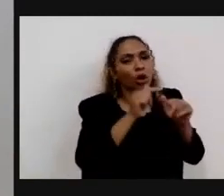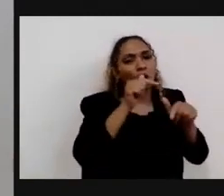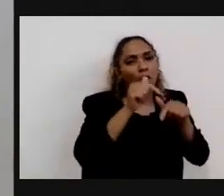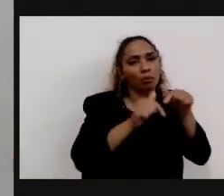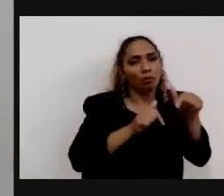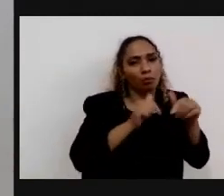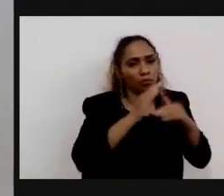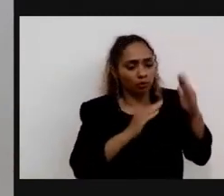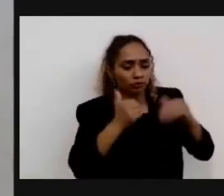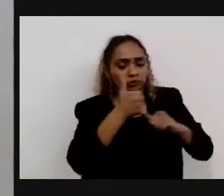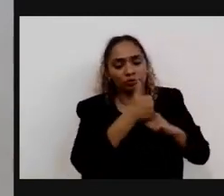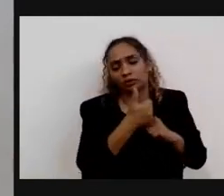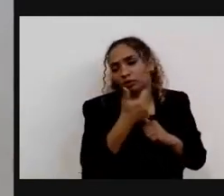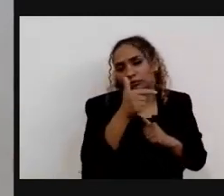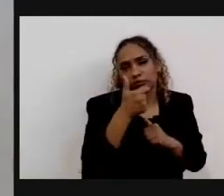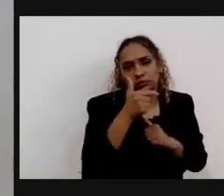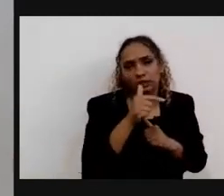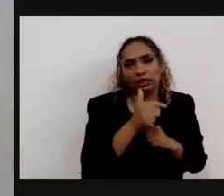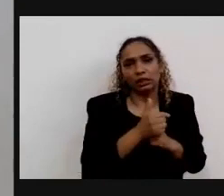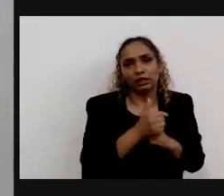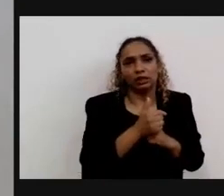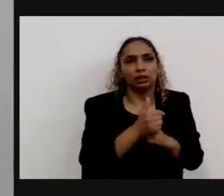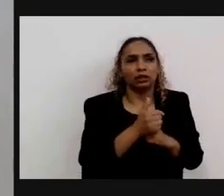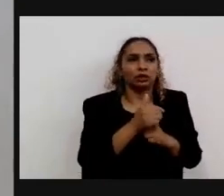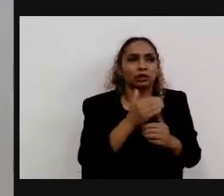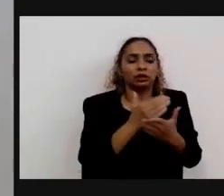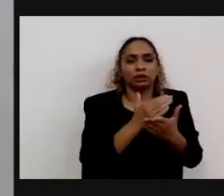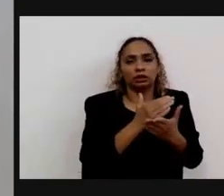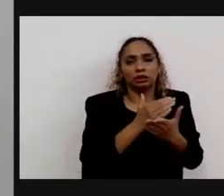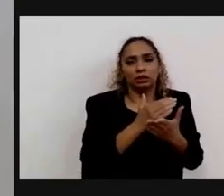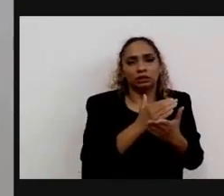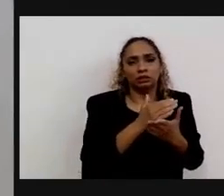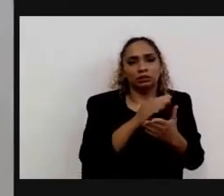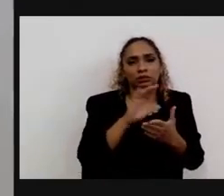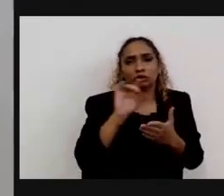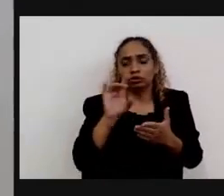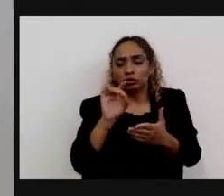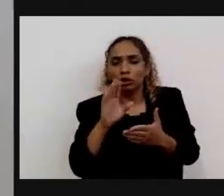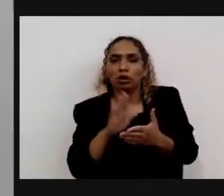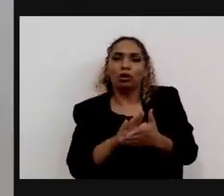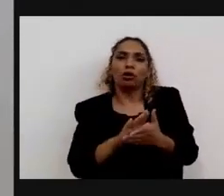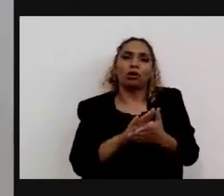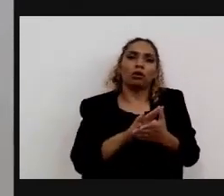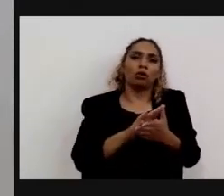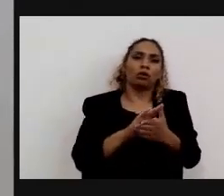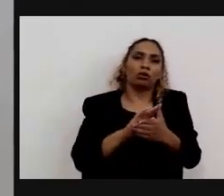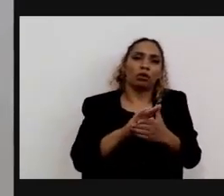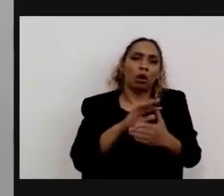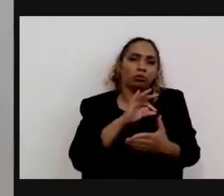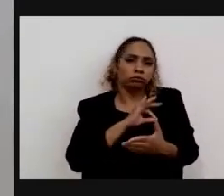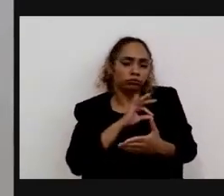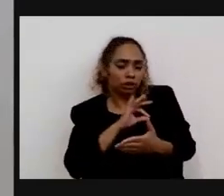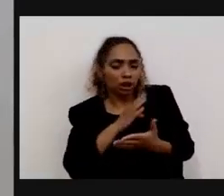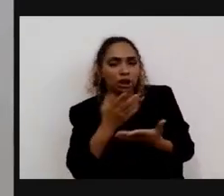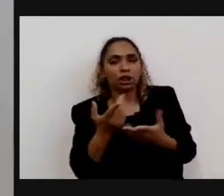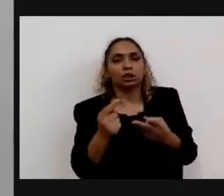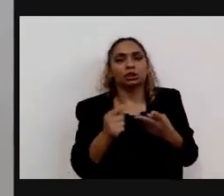tirando carreira militar banco e diplomacia